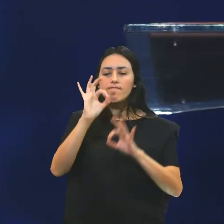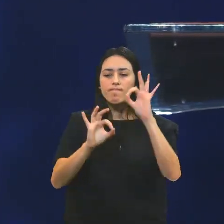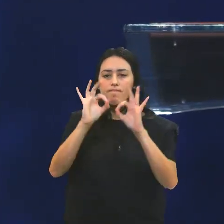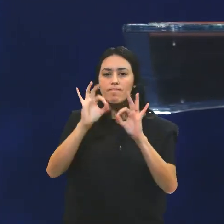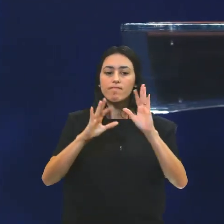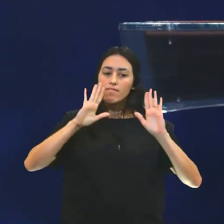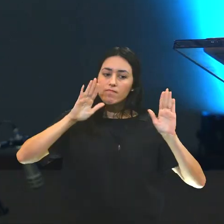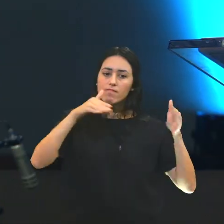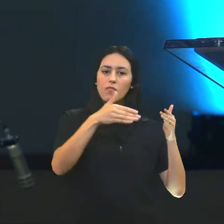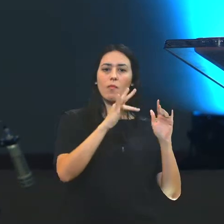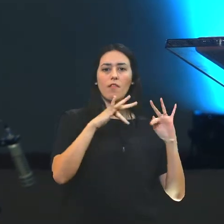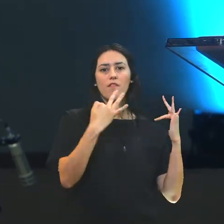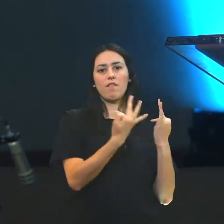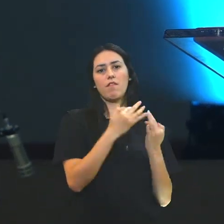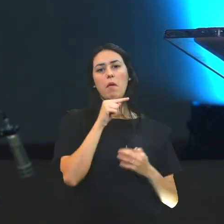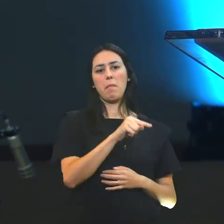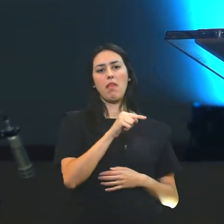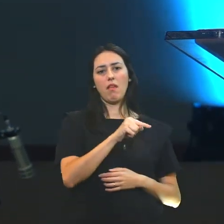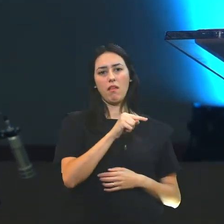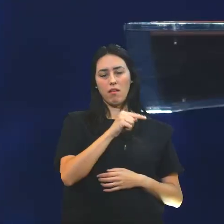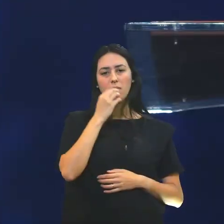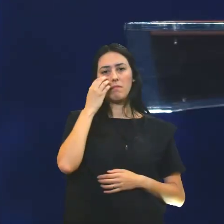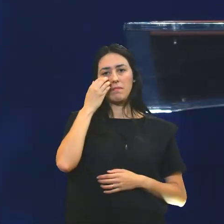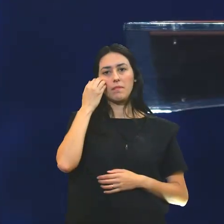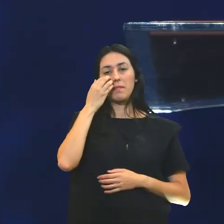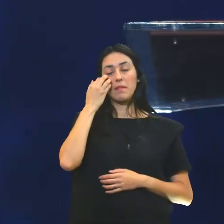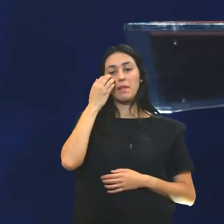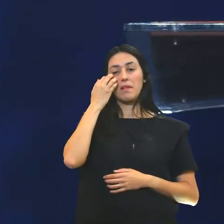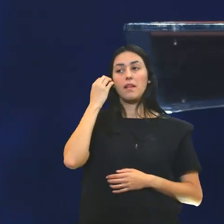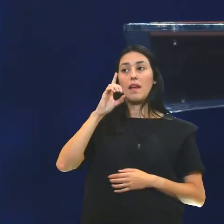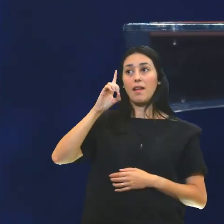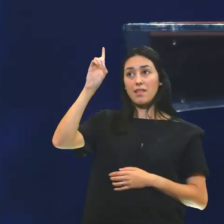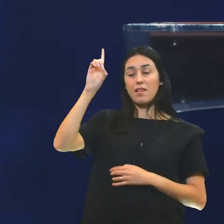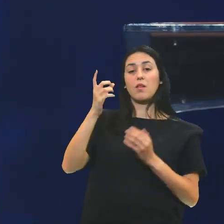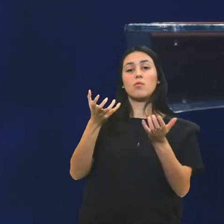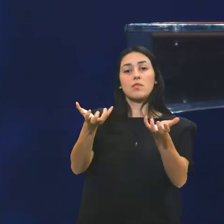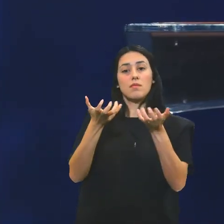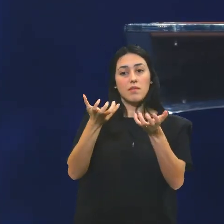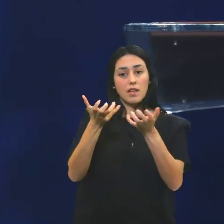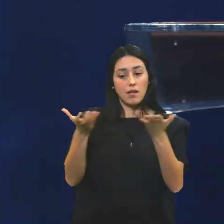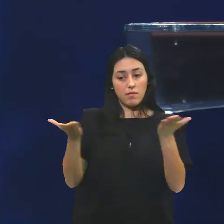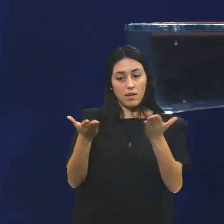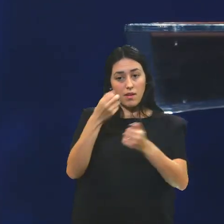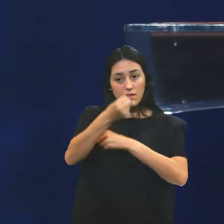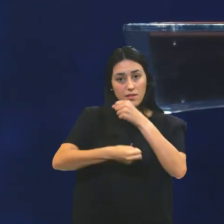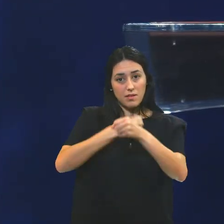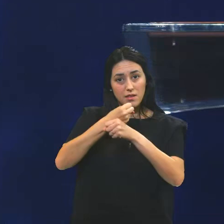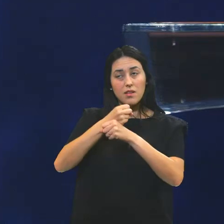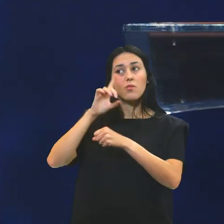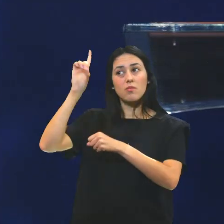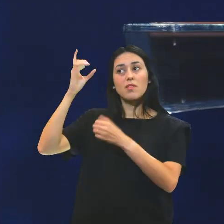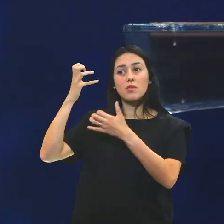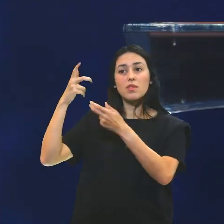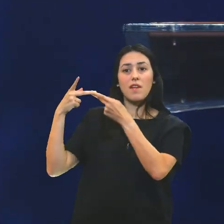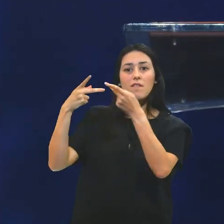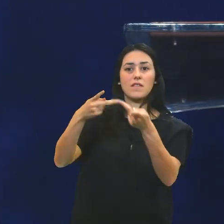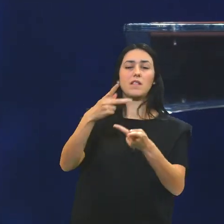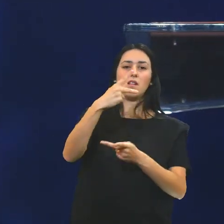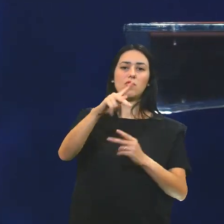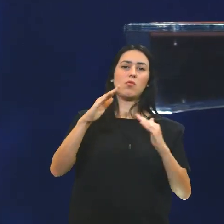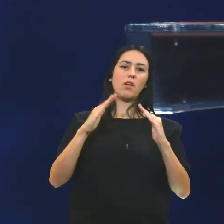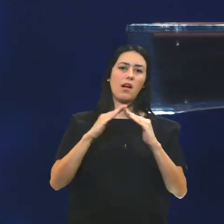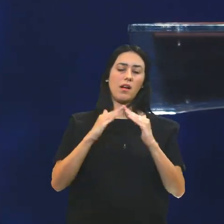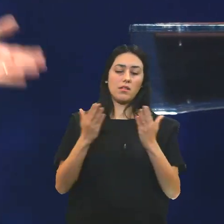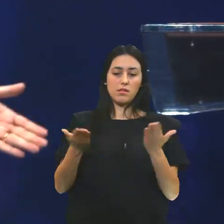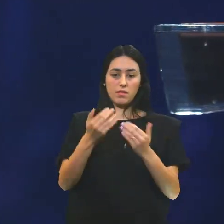nossa casa, para a nossa família. E Deus quer, nesse ano, visitar a sua casa. Deus quer,